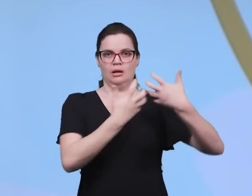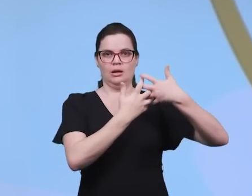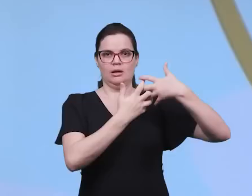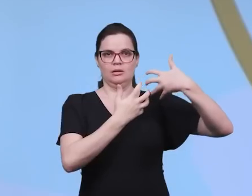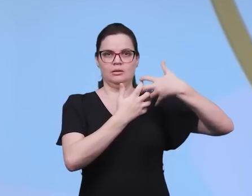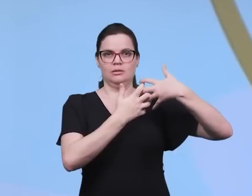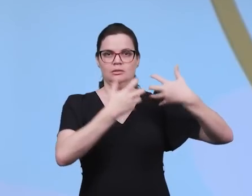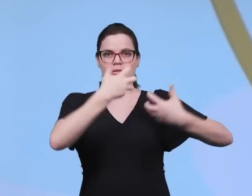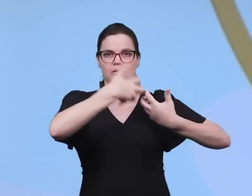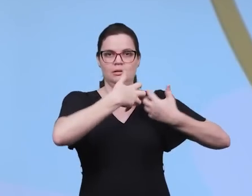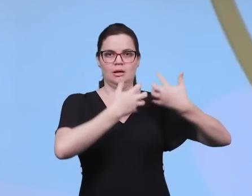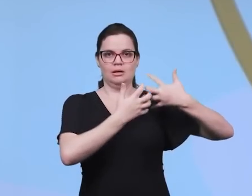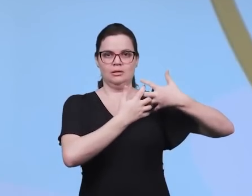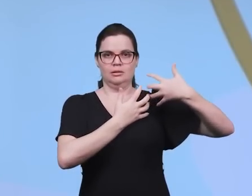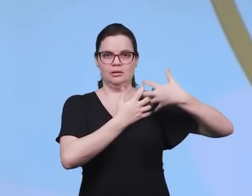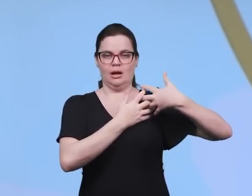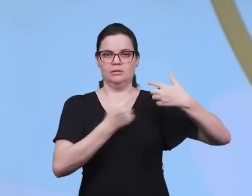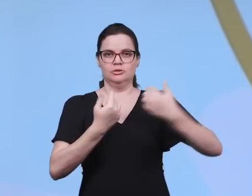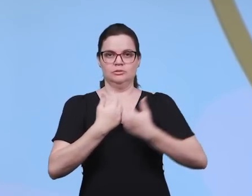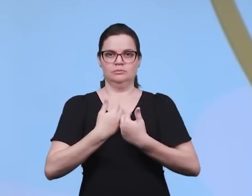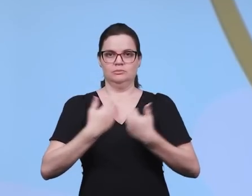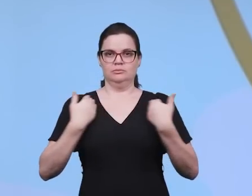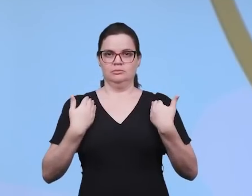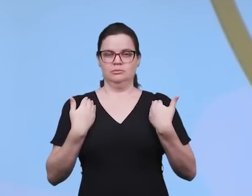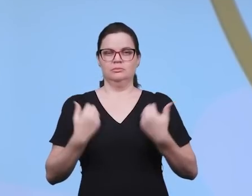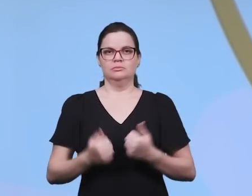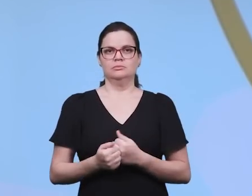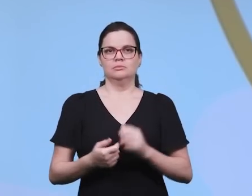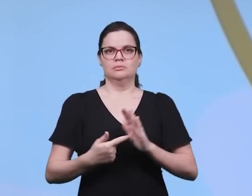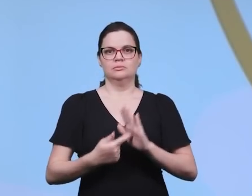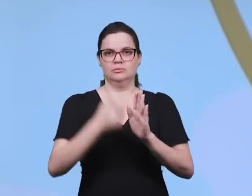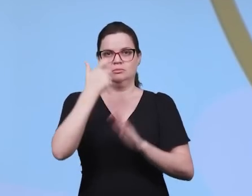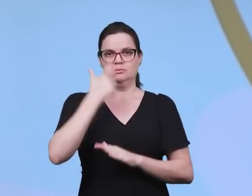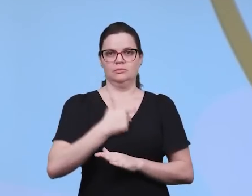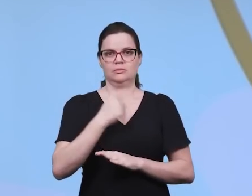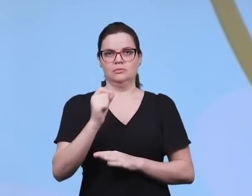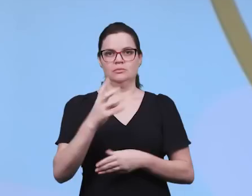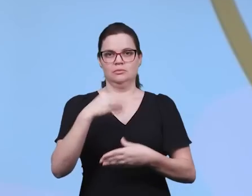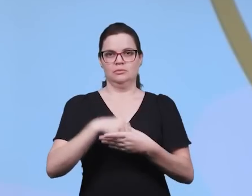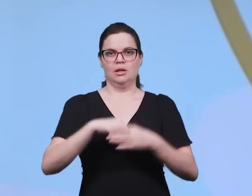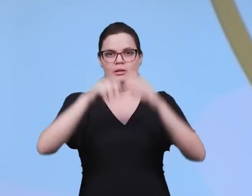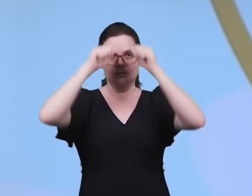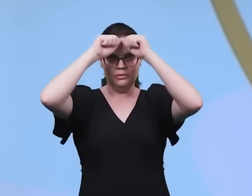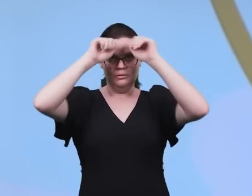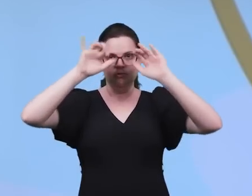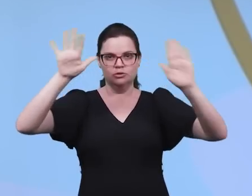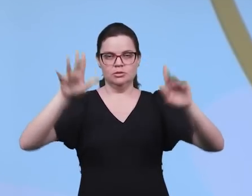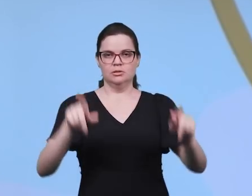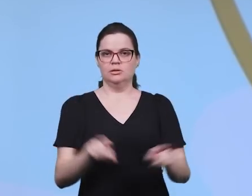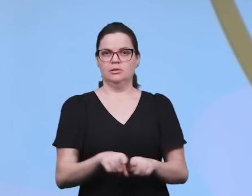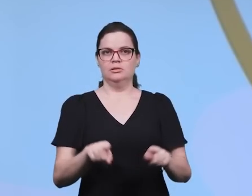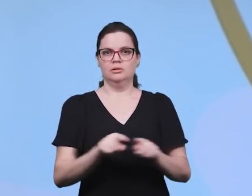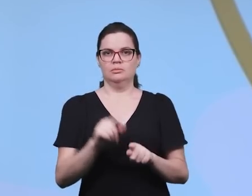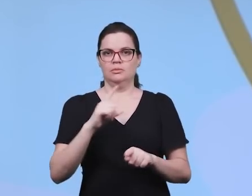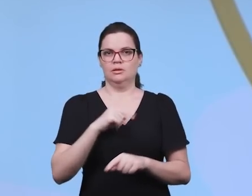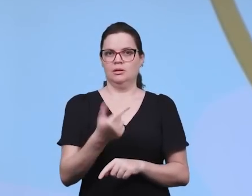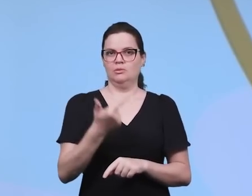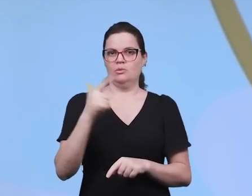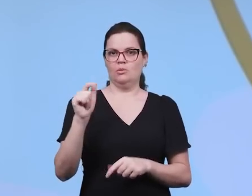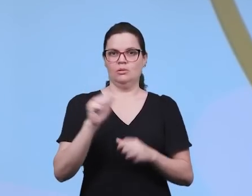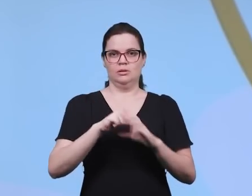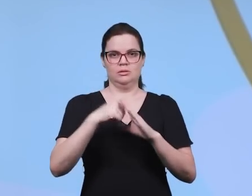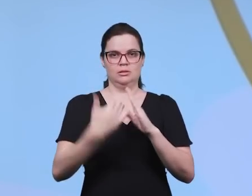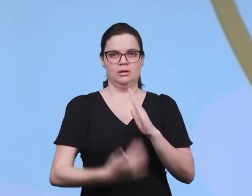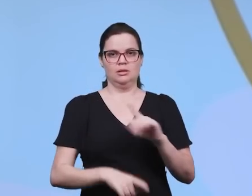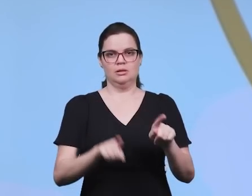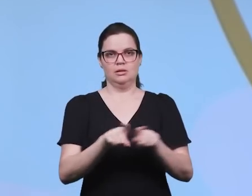aqui, né, o quebra-cabeça, identificando principalmente que eu sou uma pessoa dentro do espectro autista e com outras características,